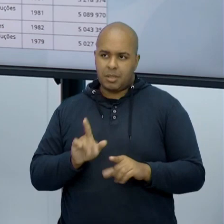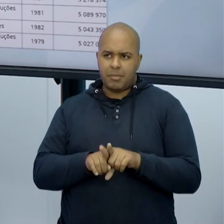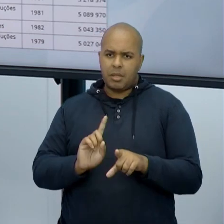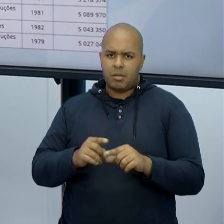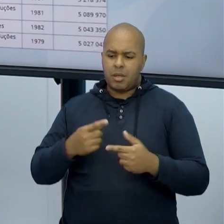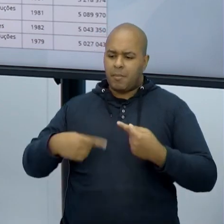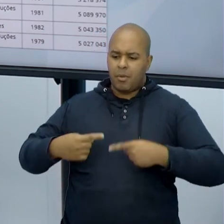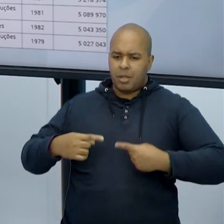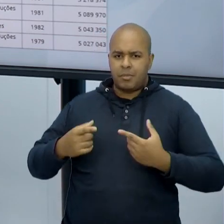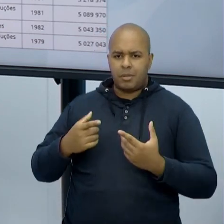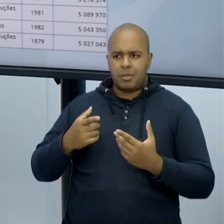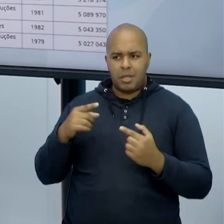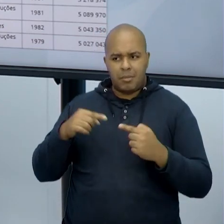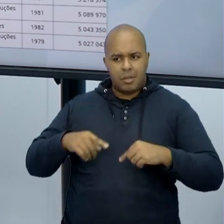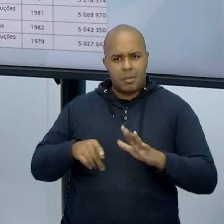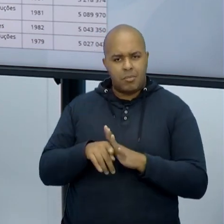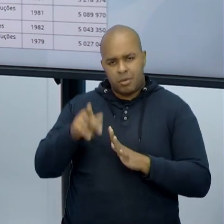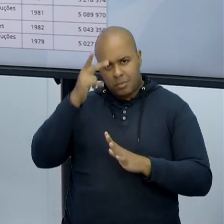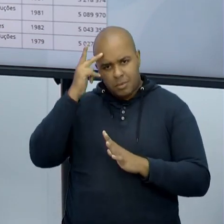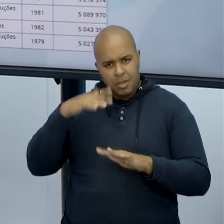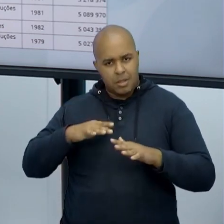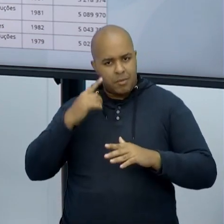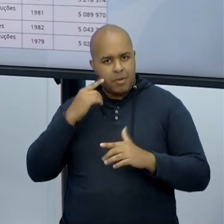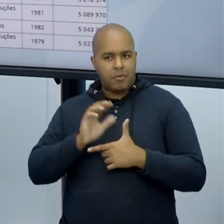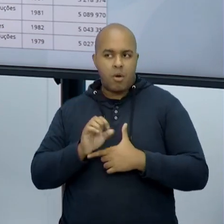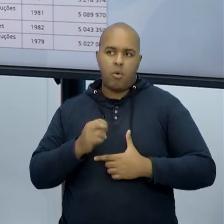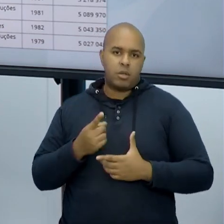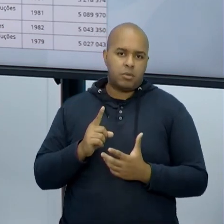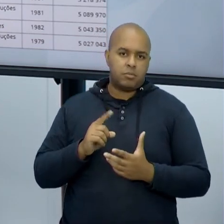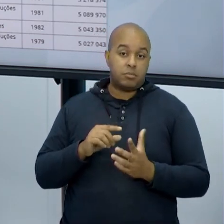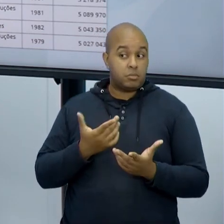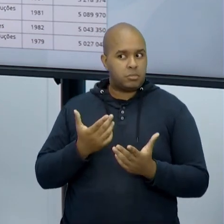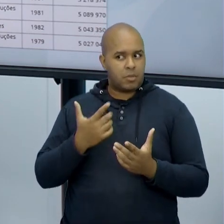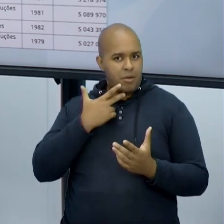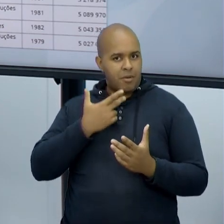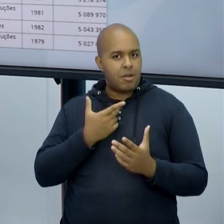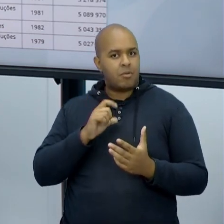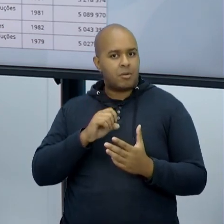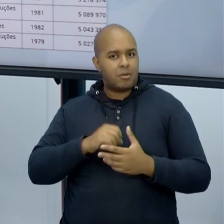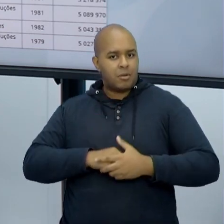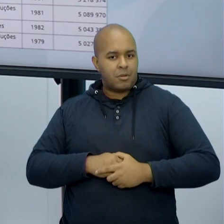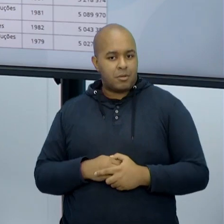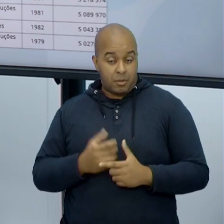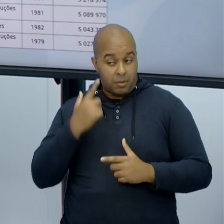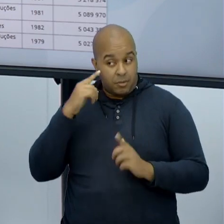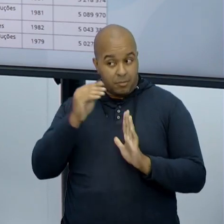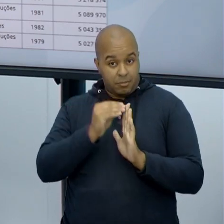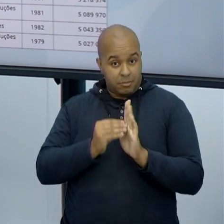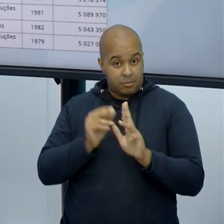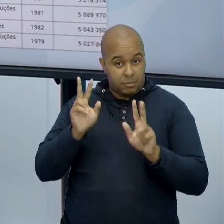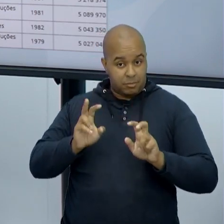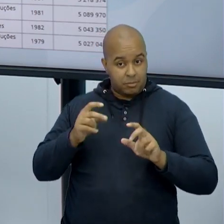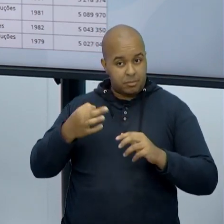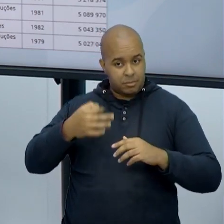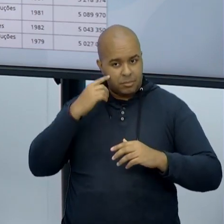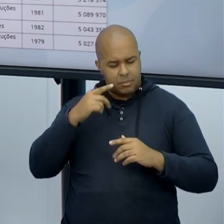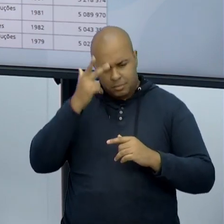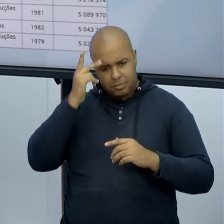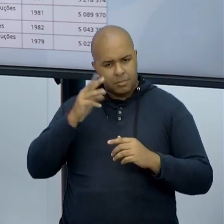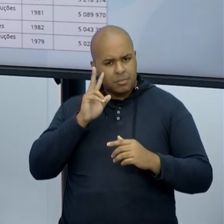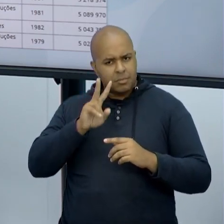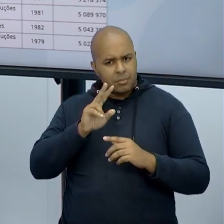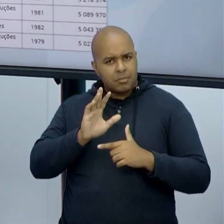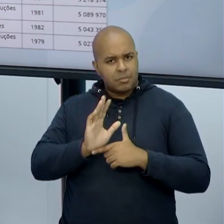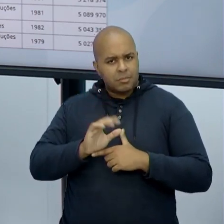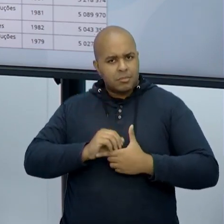das polêmicas que envolvem as pessoas assistirem esses filmes ou não. O que eu estou querendo falar é o seguinte, estão aí os temas e as pessoas estão assistindo